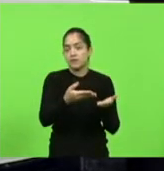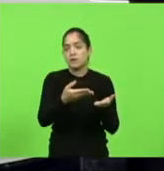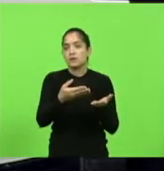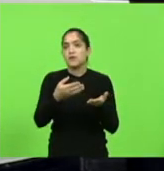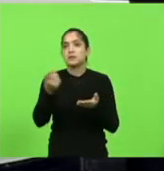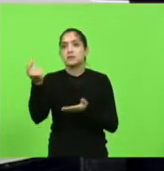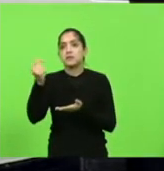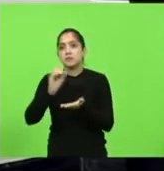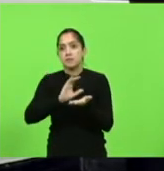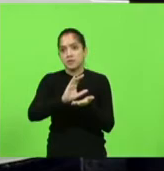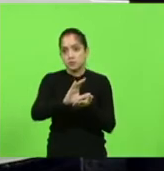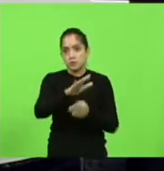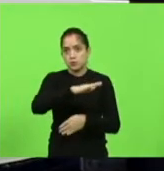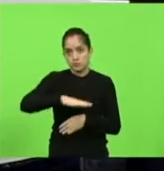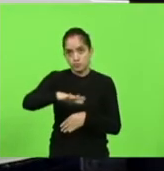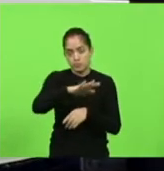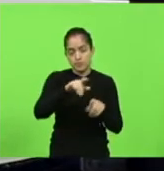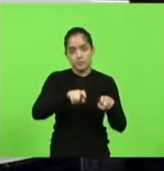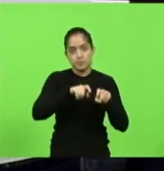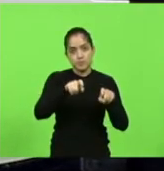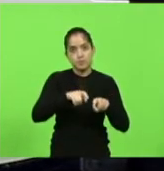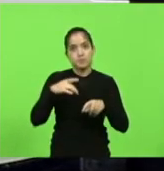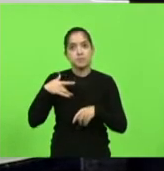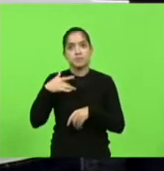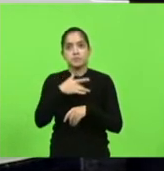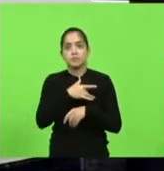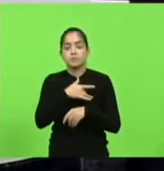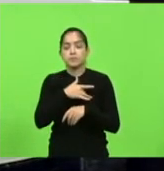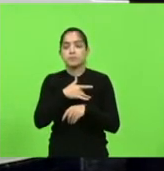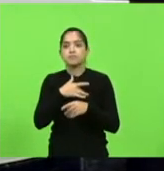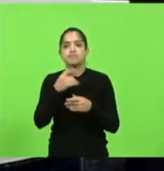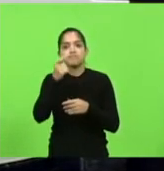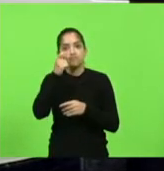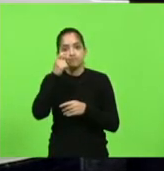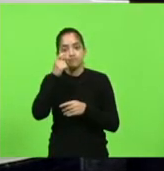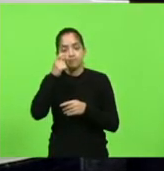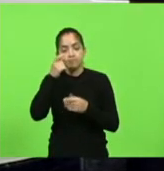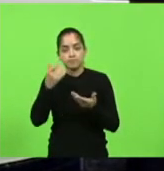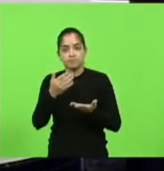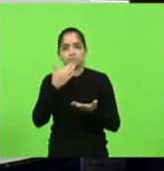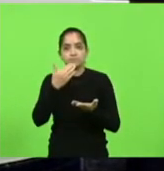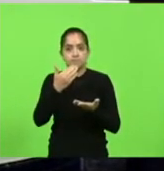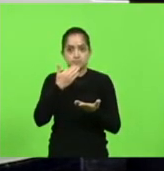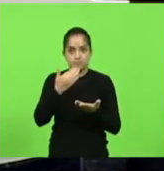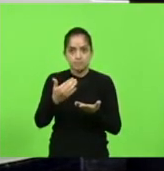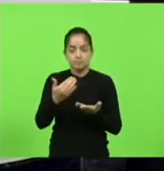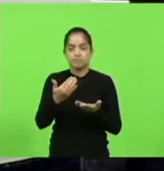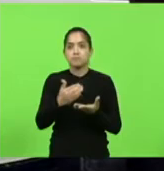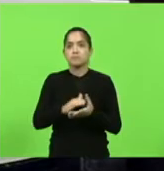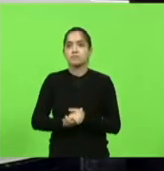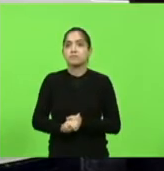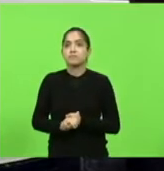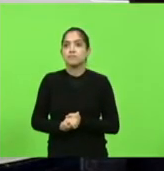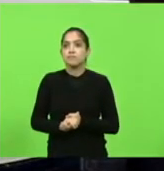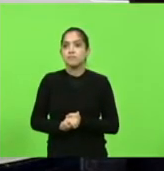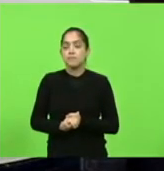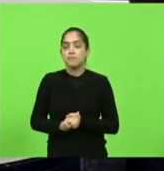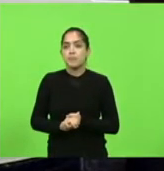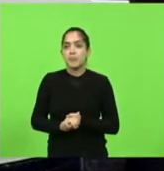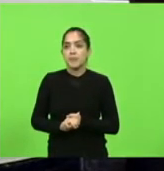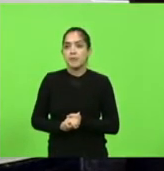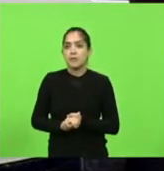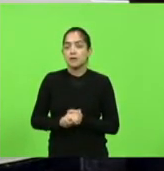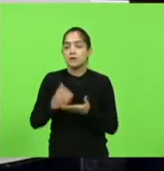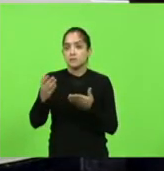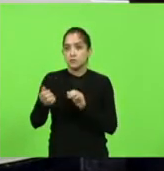recursos para a agricultura, para a saúde, e vamos acompanhar os pleitos do município de Timbó Grande